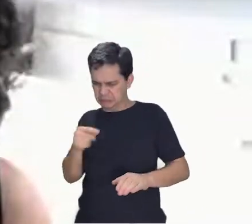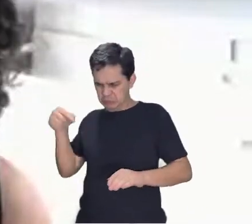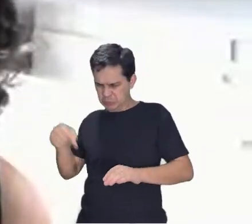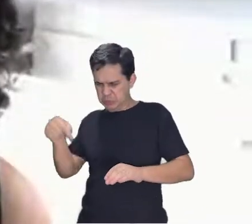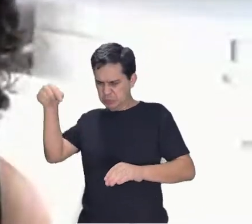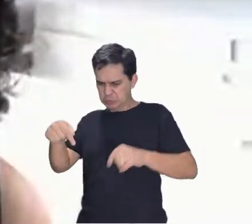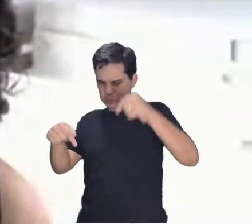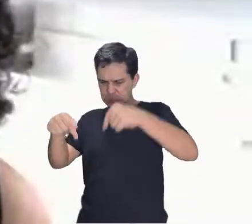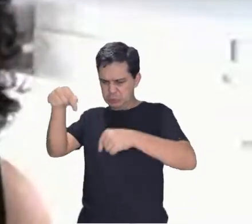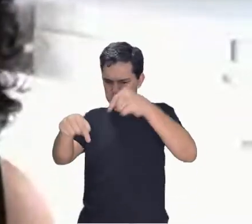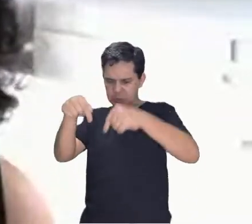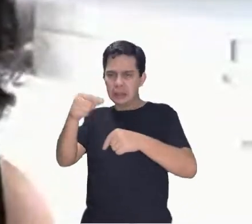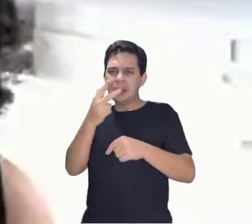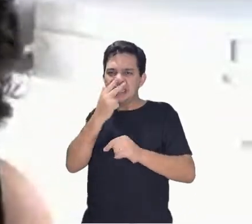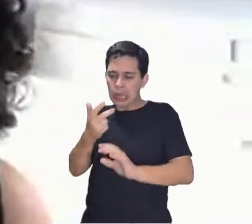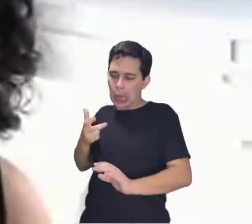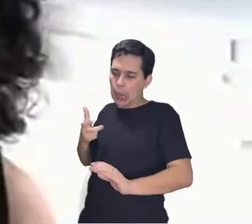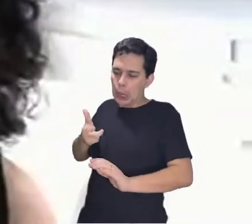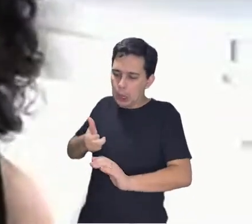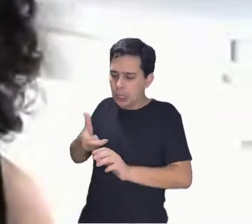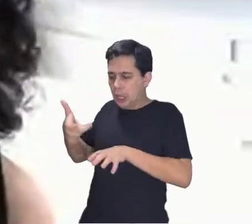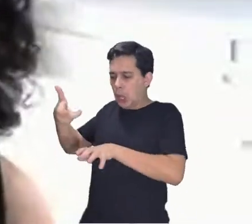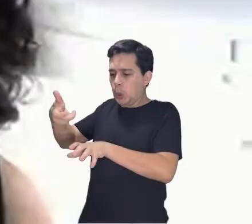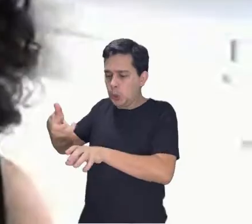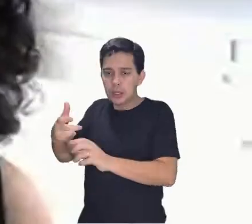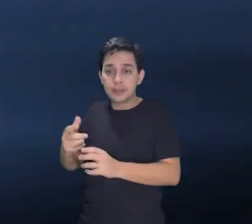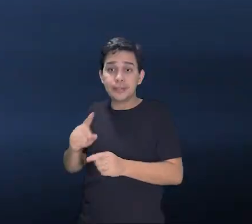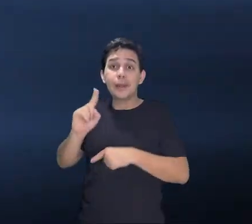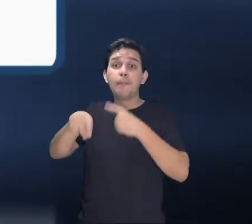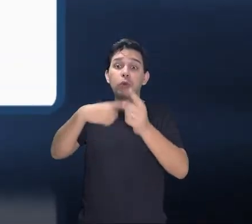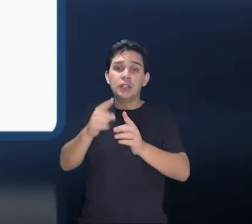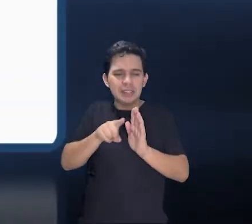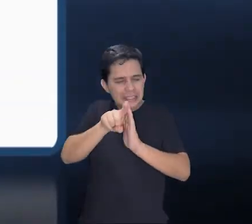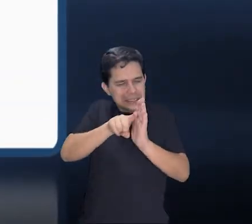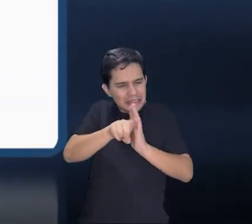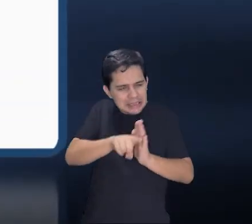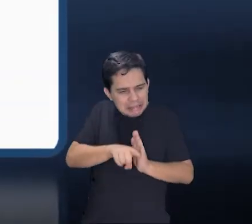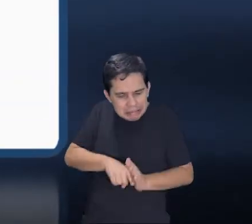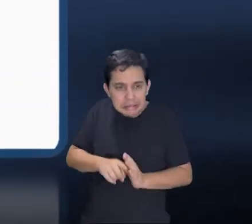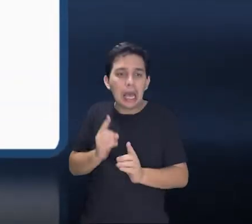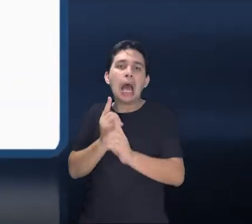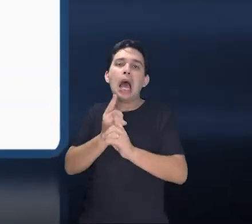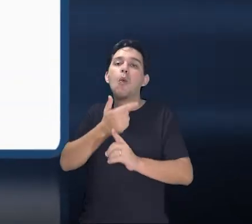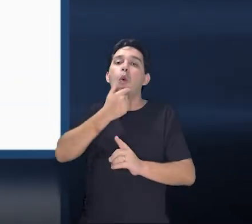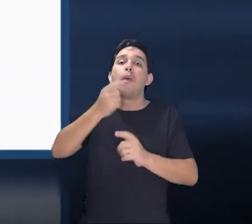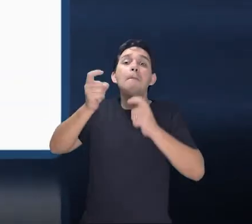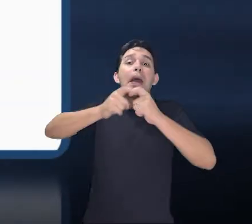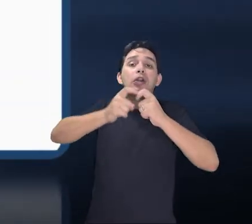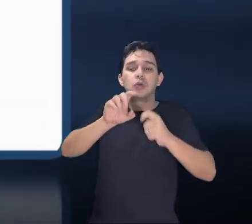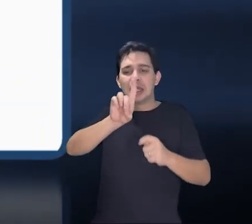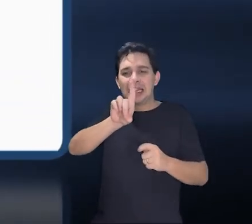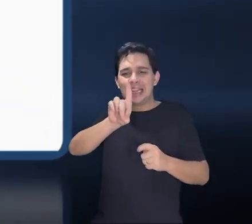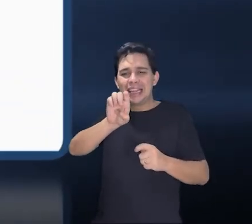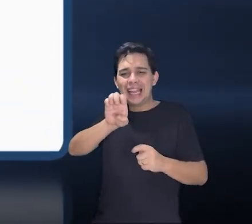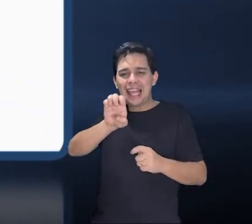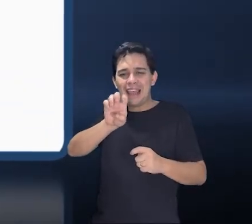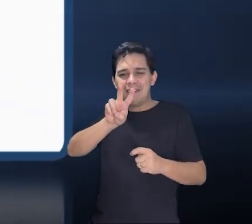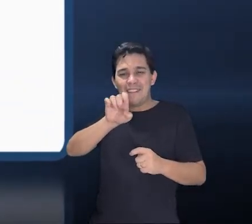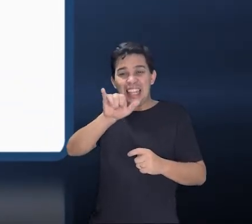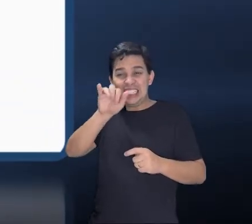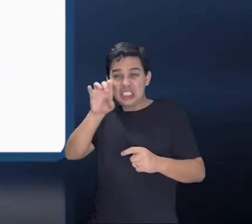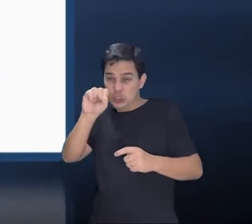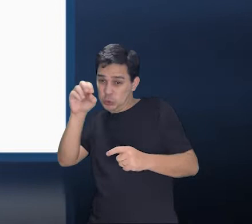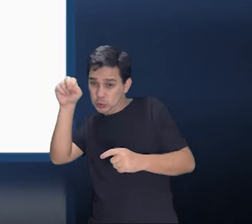feito uma bioplastia com o Davidson, que nas redes sociais era conhecido inclusive como Davidson Bioplastia, e com